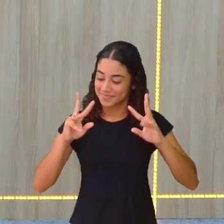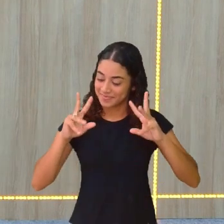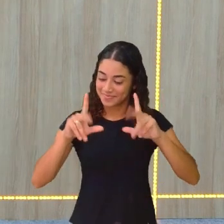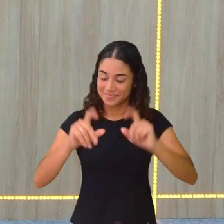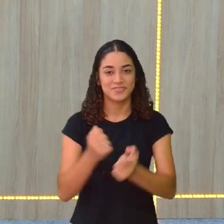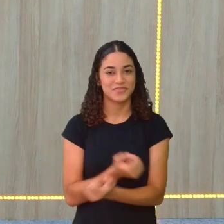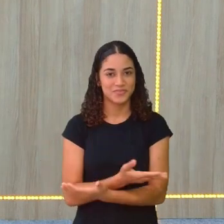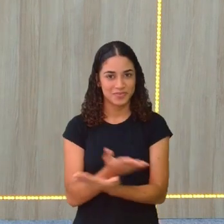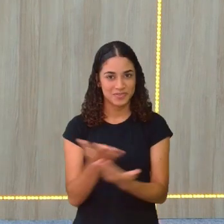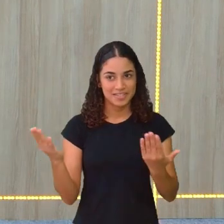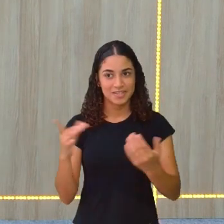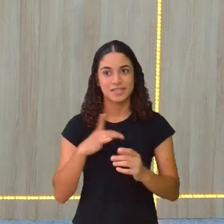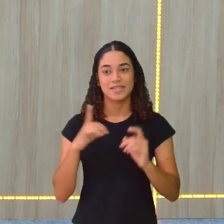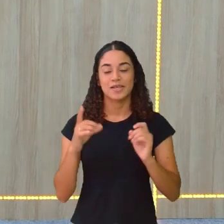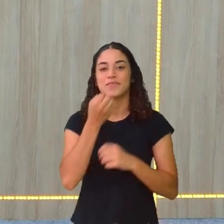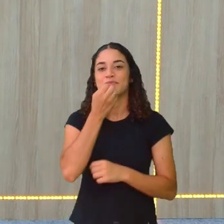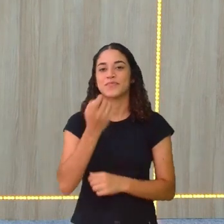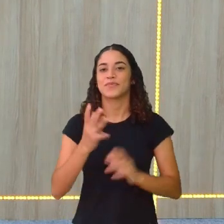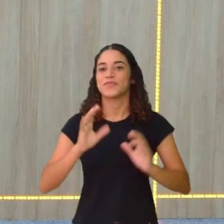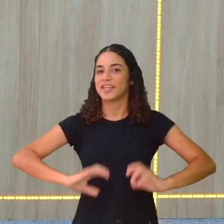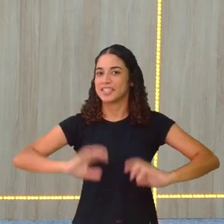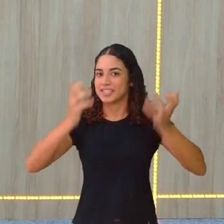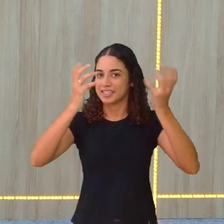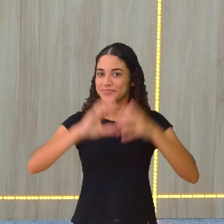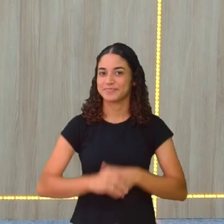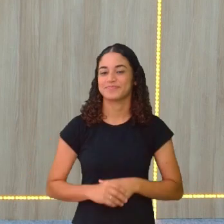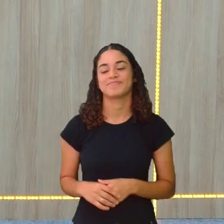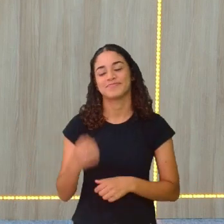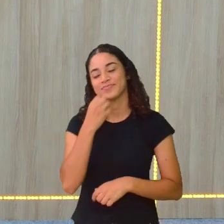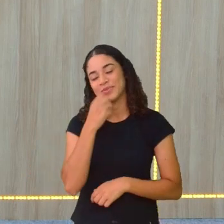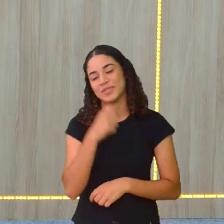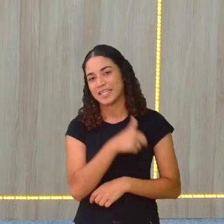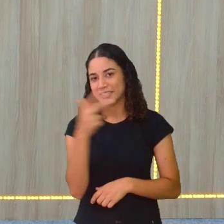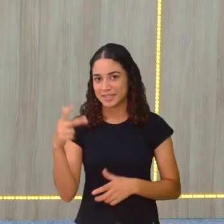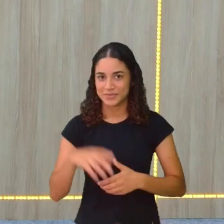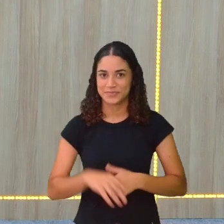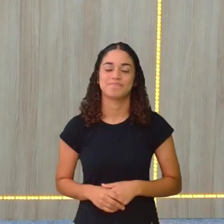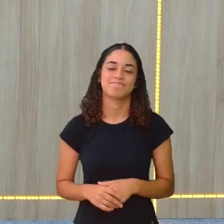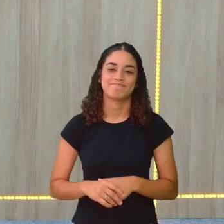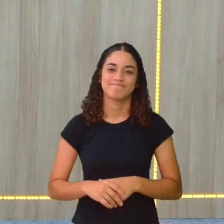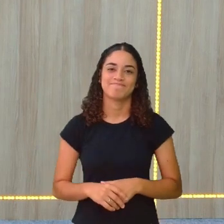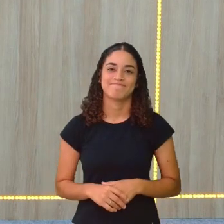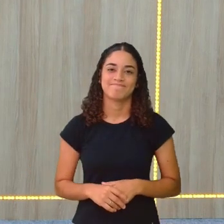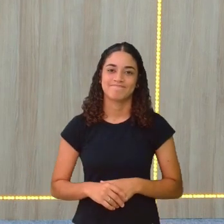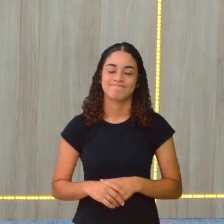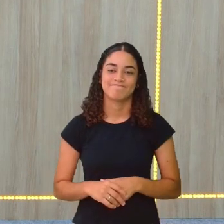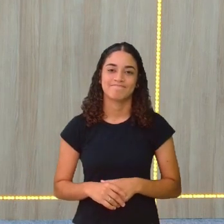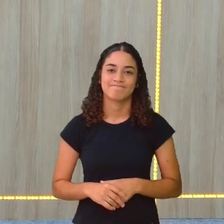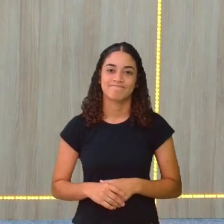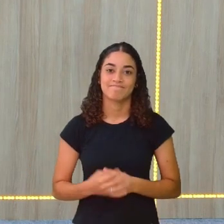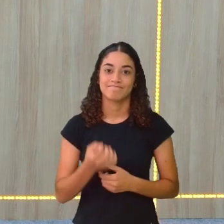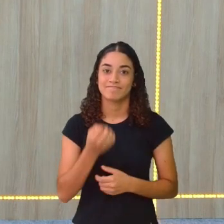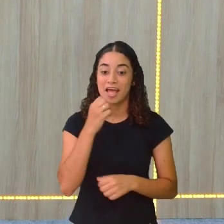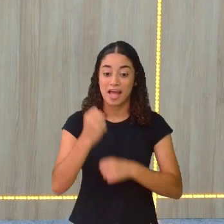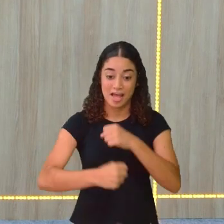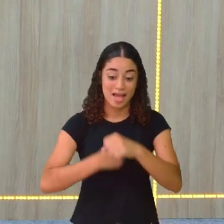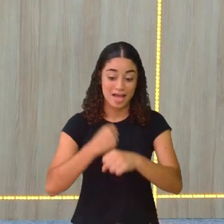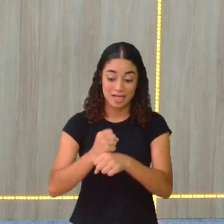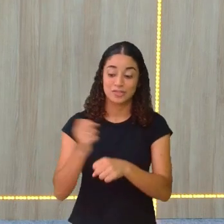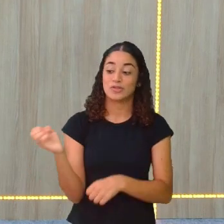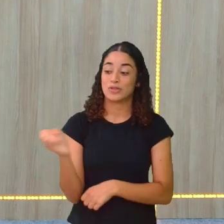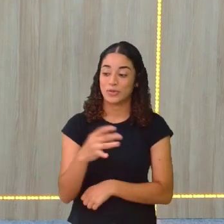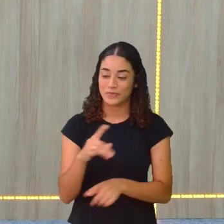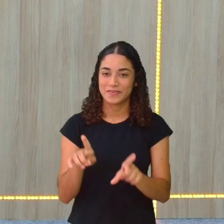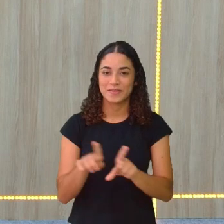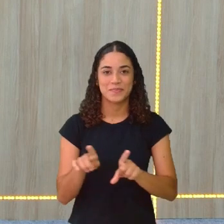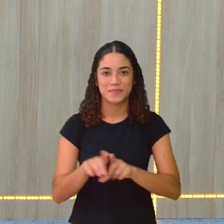todas vocês tenham boas festas, né? Um bom Natal, uma boa virada, né, para o próximo